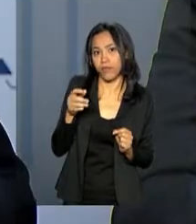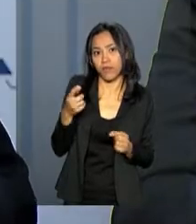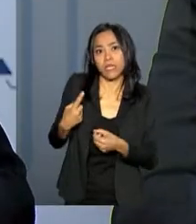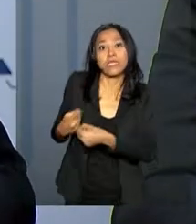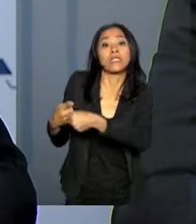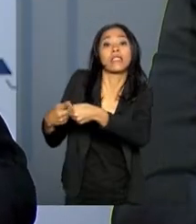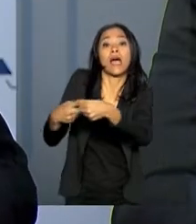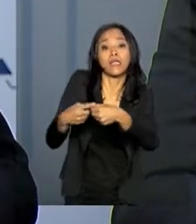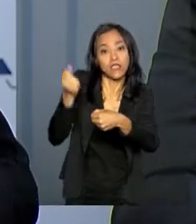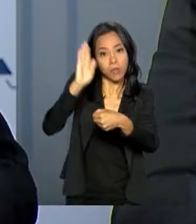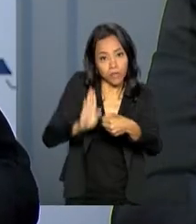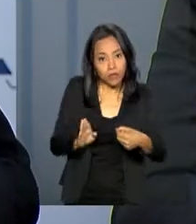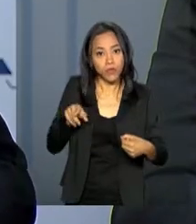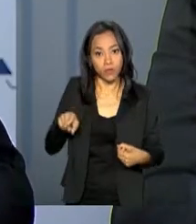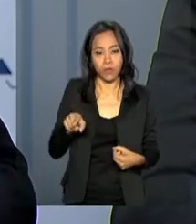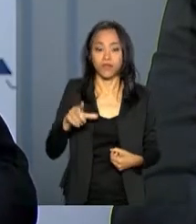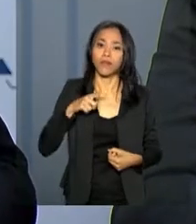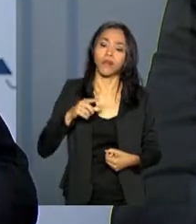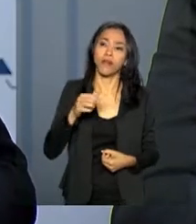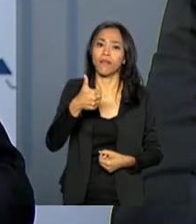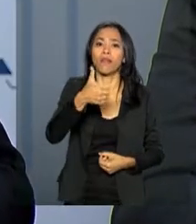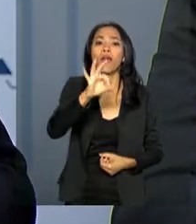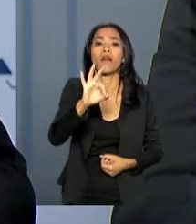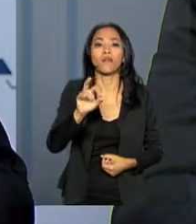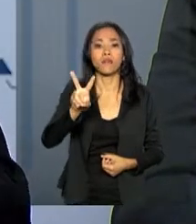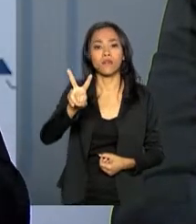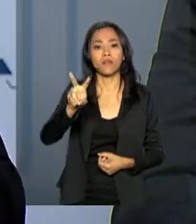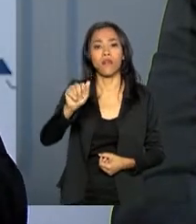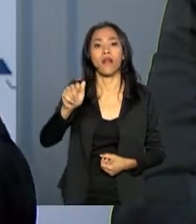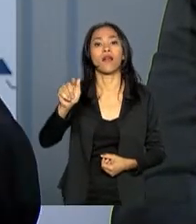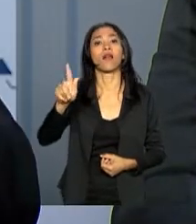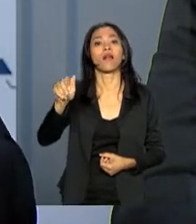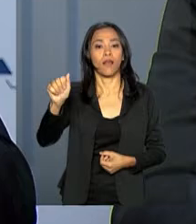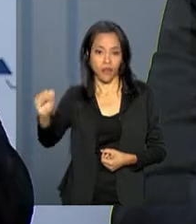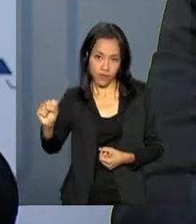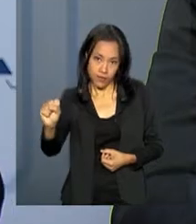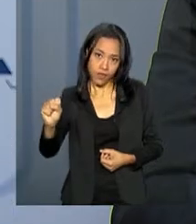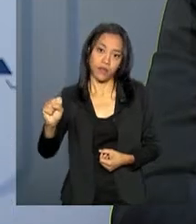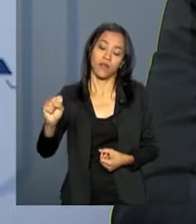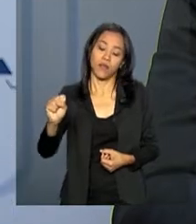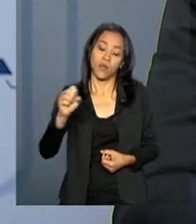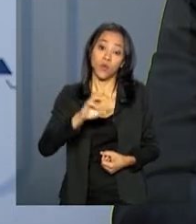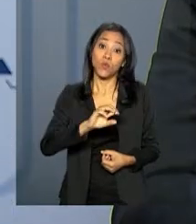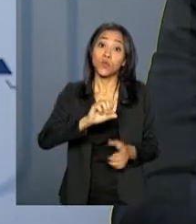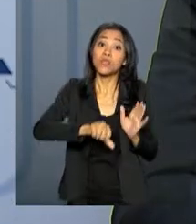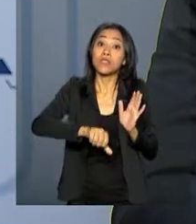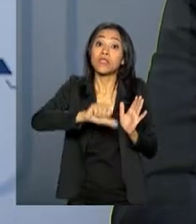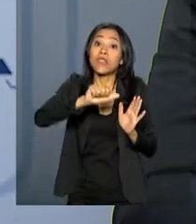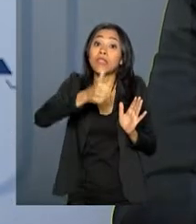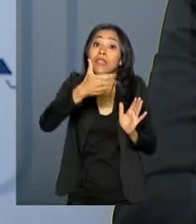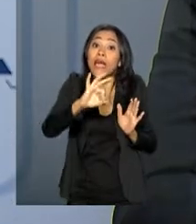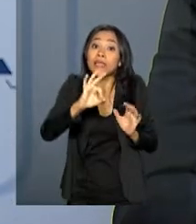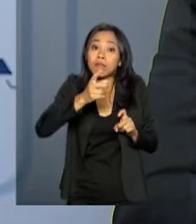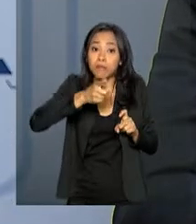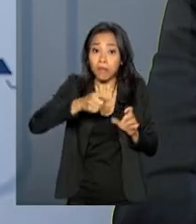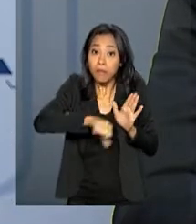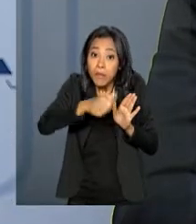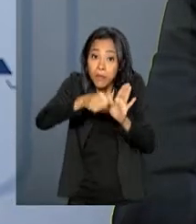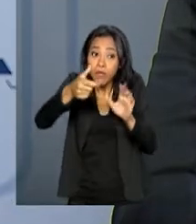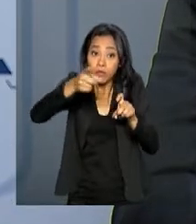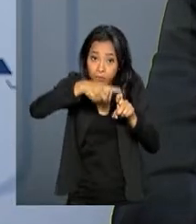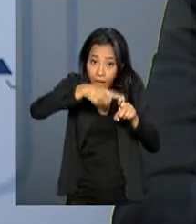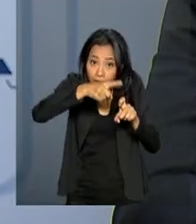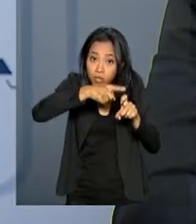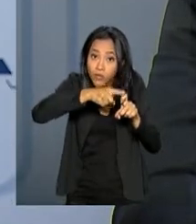tenha dez vagas os dez primeiros médicos que acessarem e atenderem